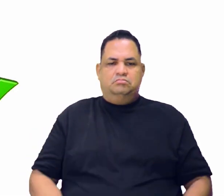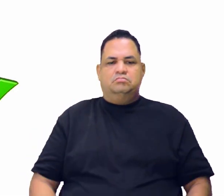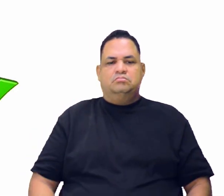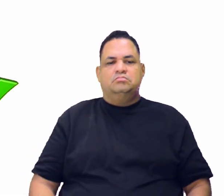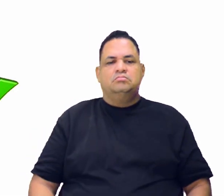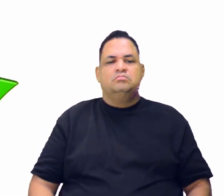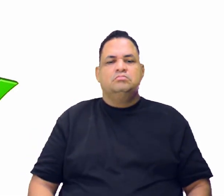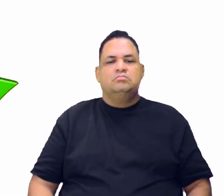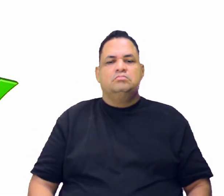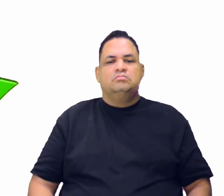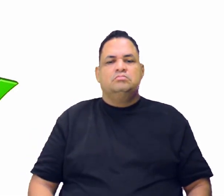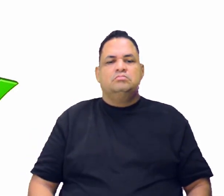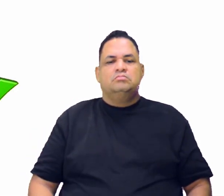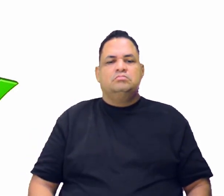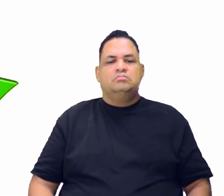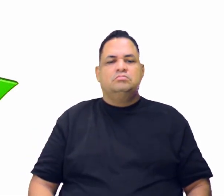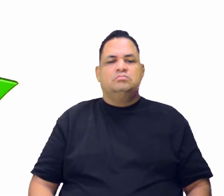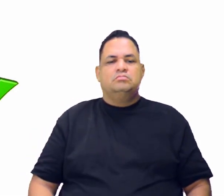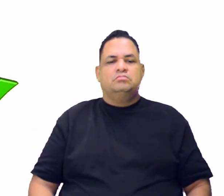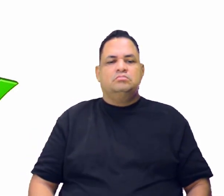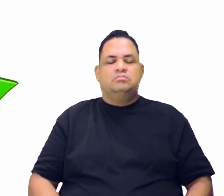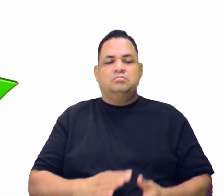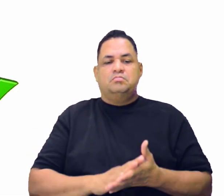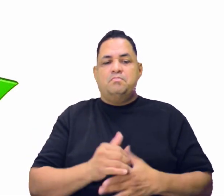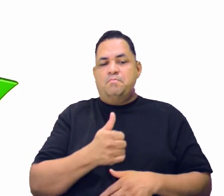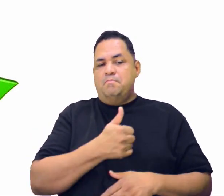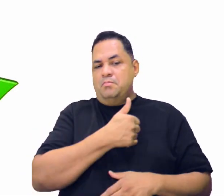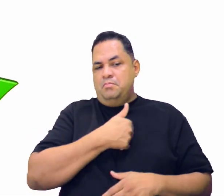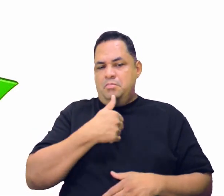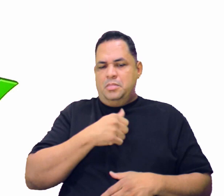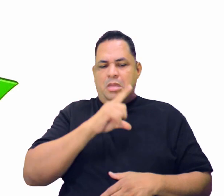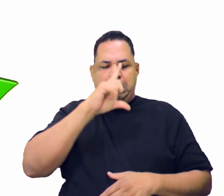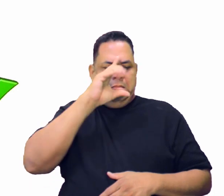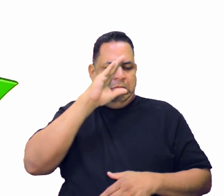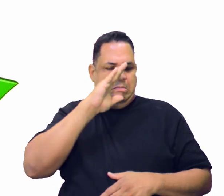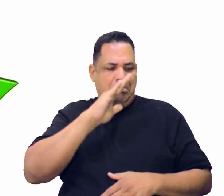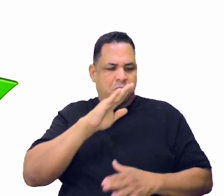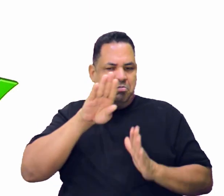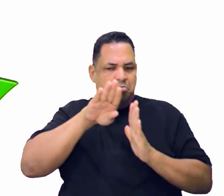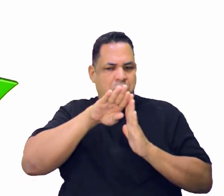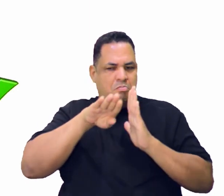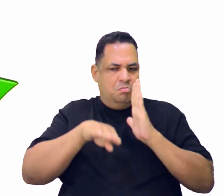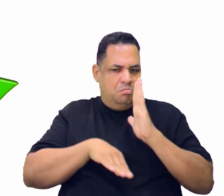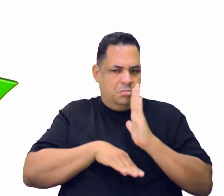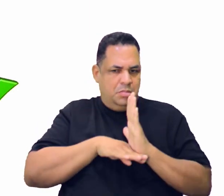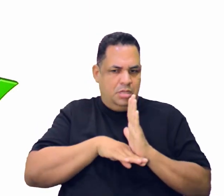ó, melhor e menos justo.